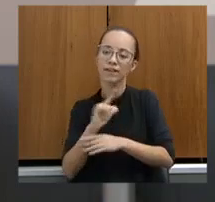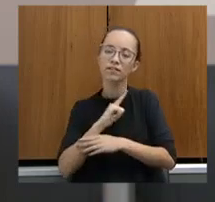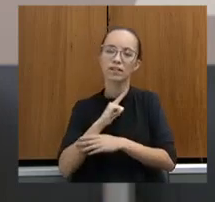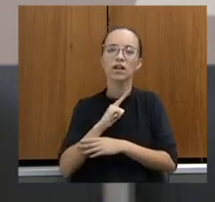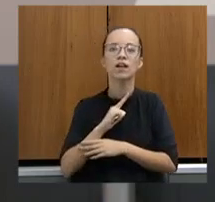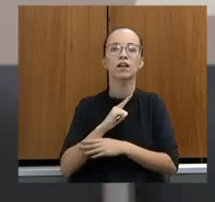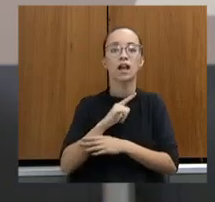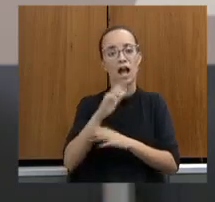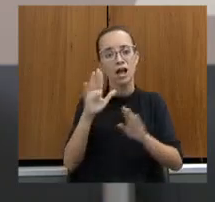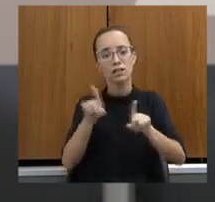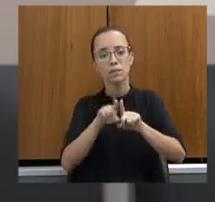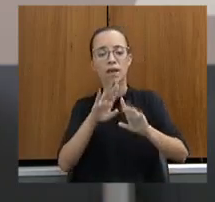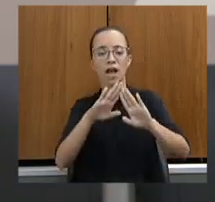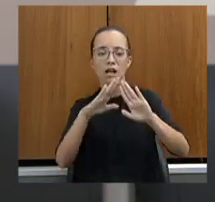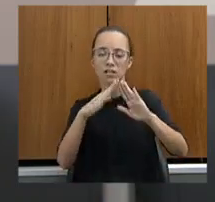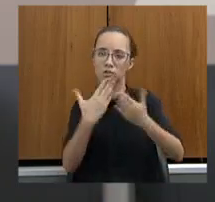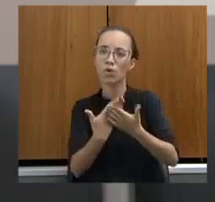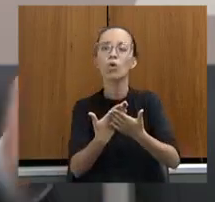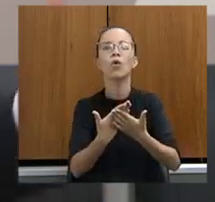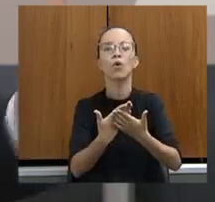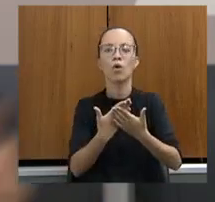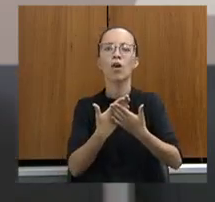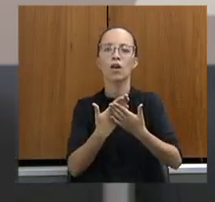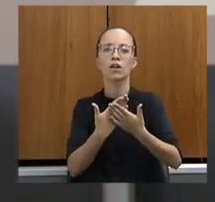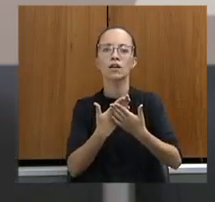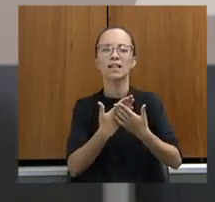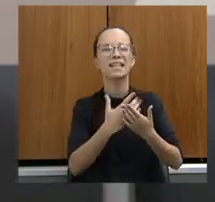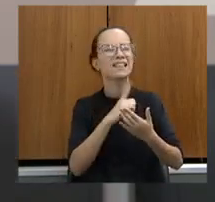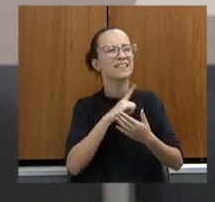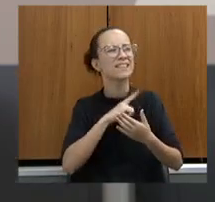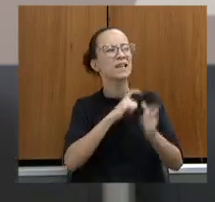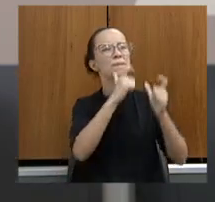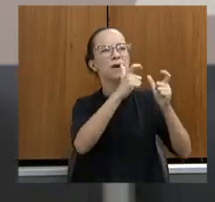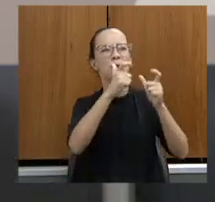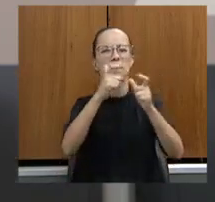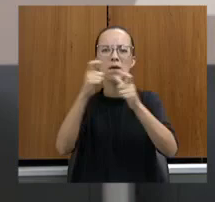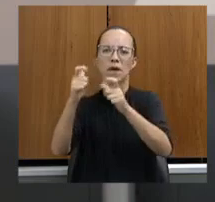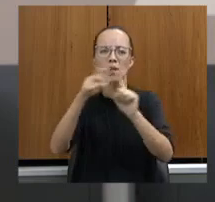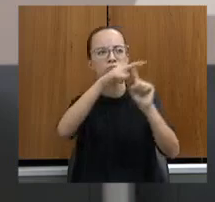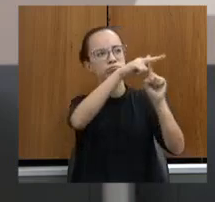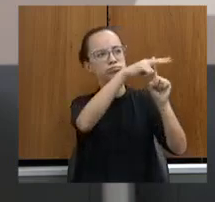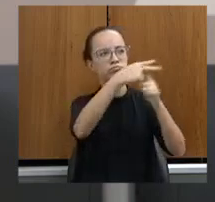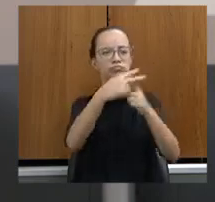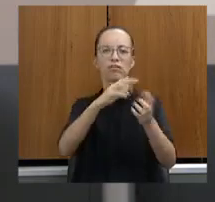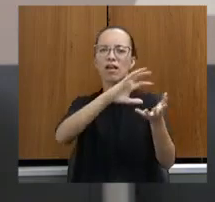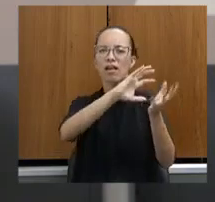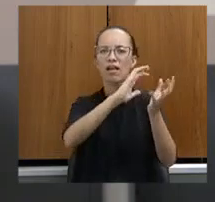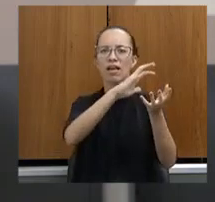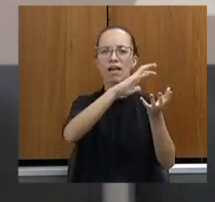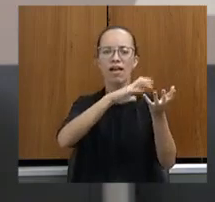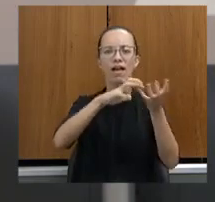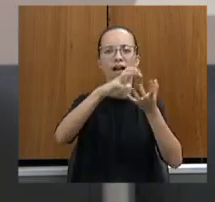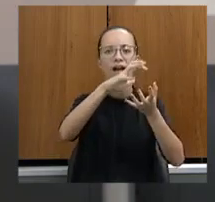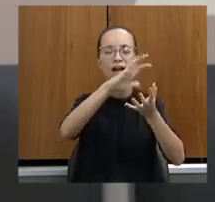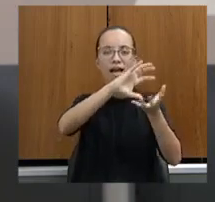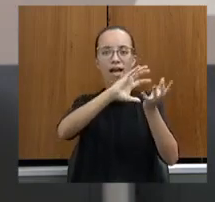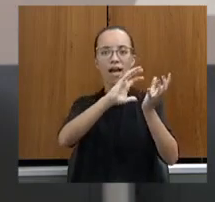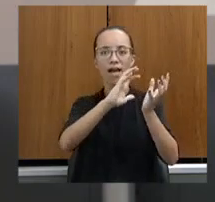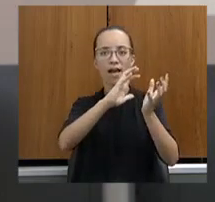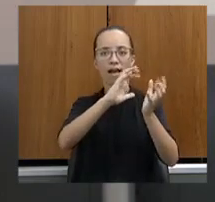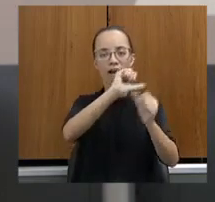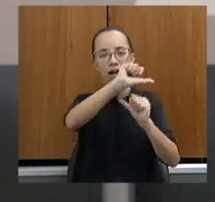e as escolas que hoje às vezes cobra todo o ar sendo reformada sendo ampliada as quadras né